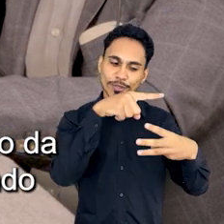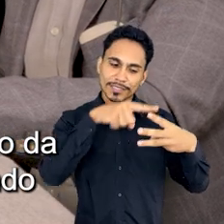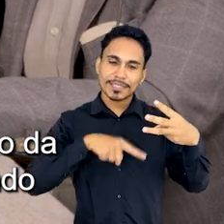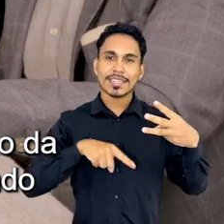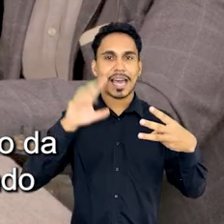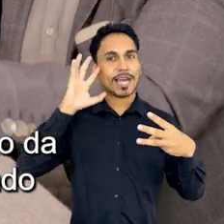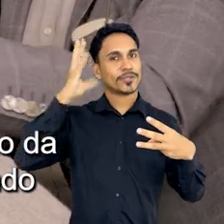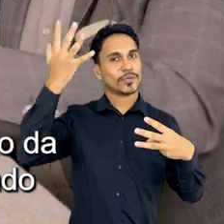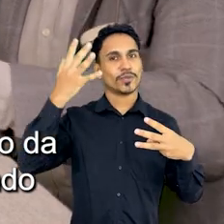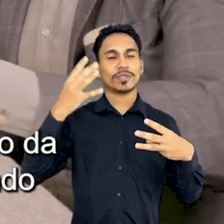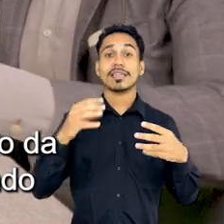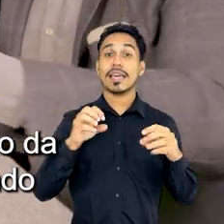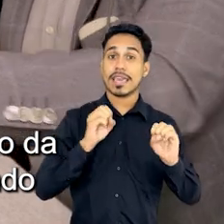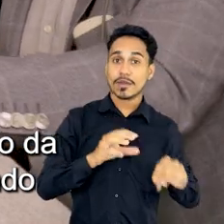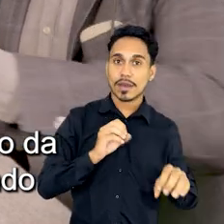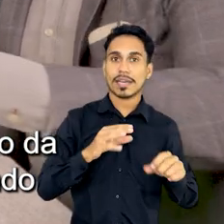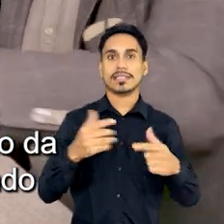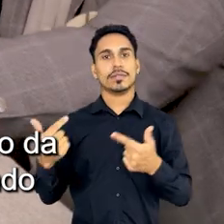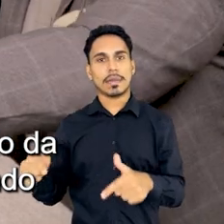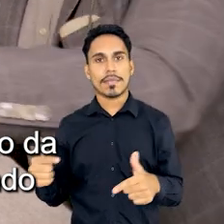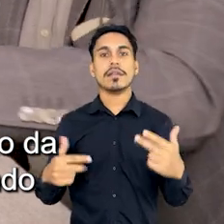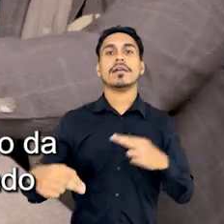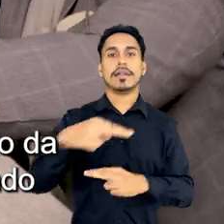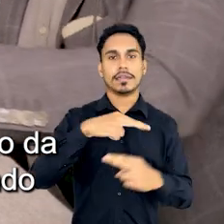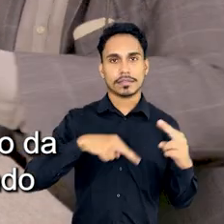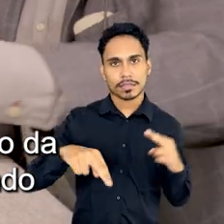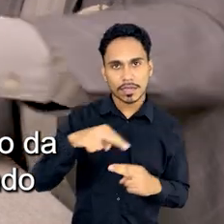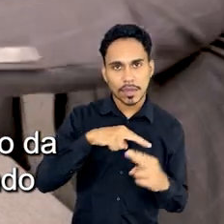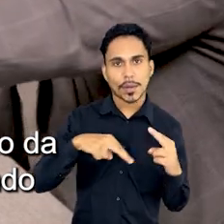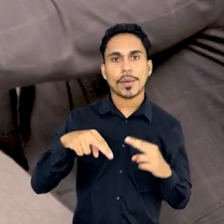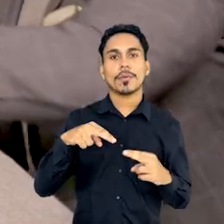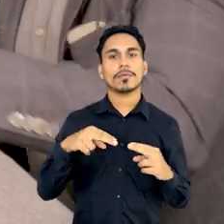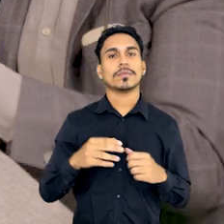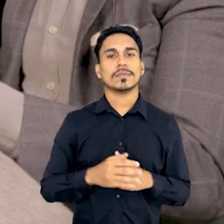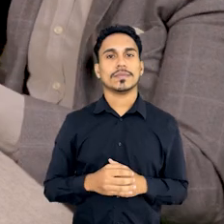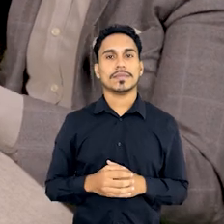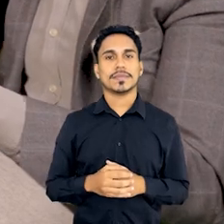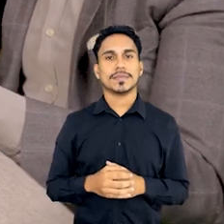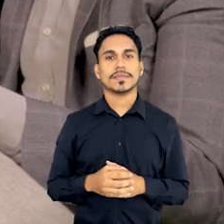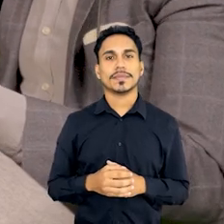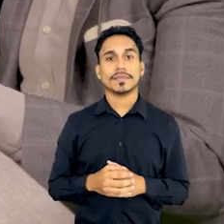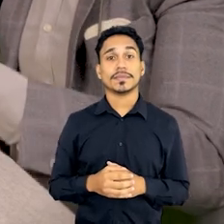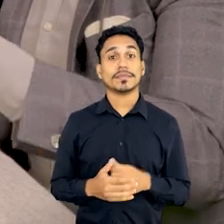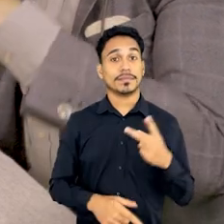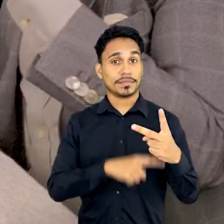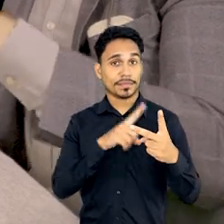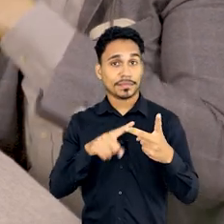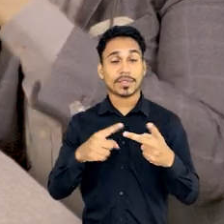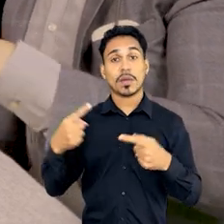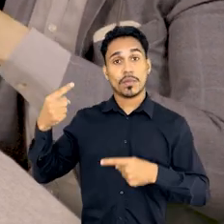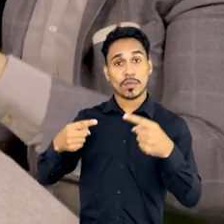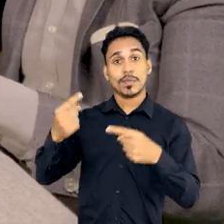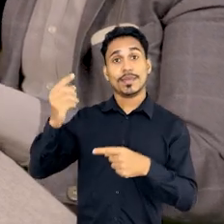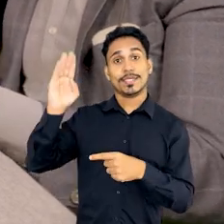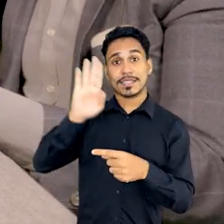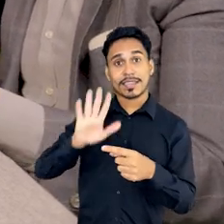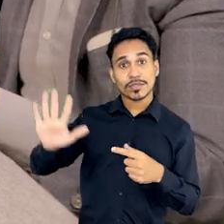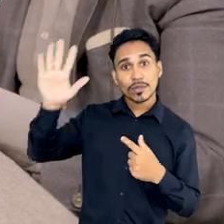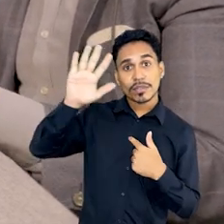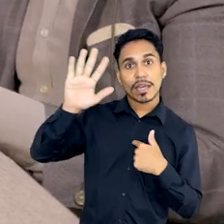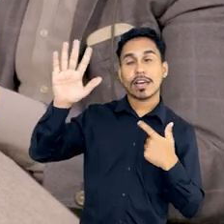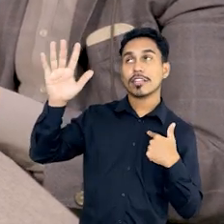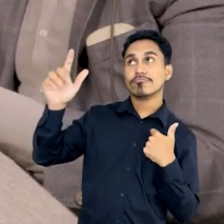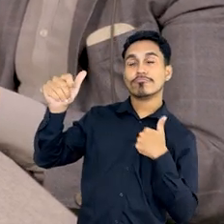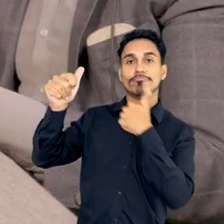chaves a discussão da relação da educação e trabalho de por via direta não passando por um bypass eh a vinculação às políticas nacionais